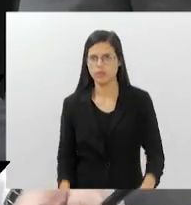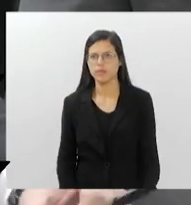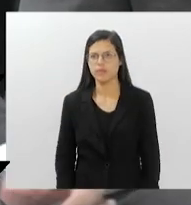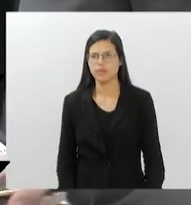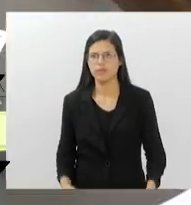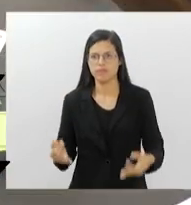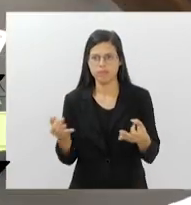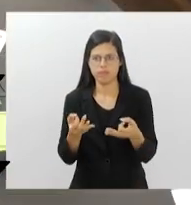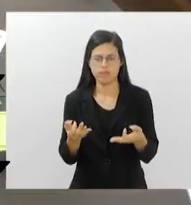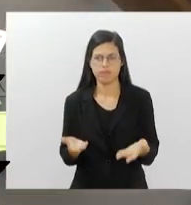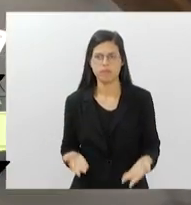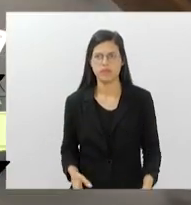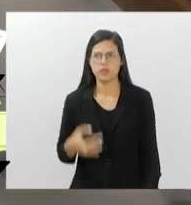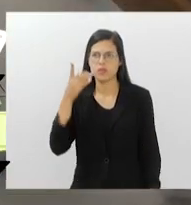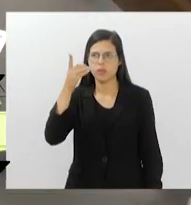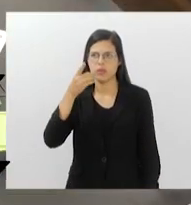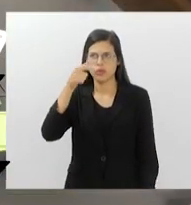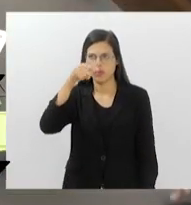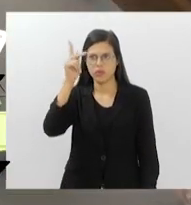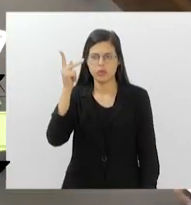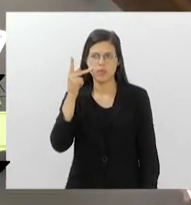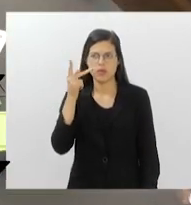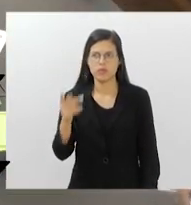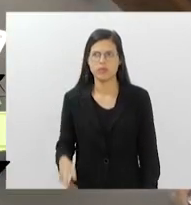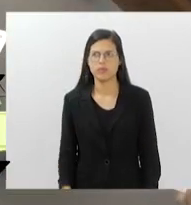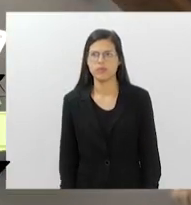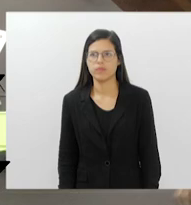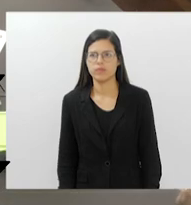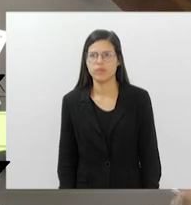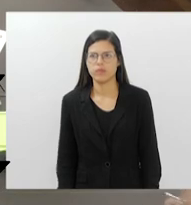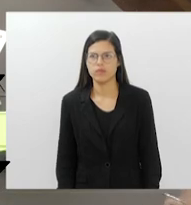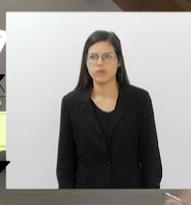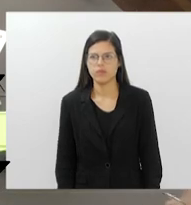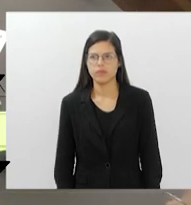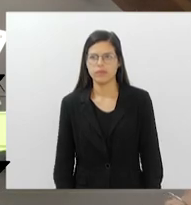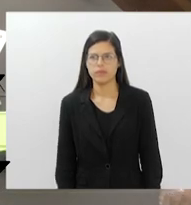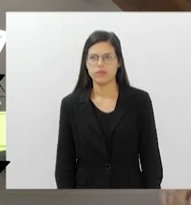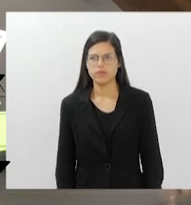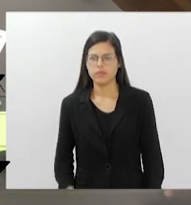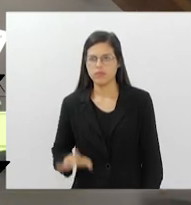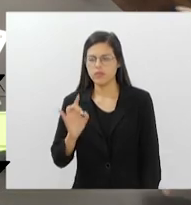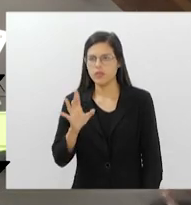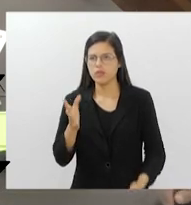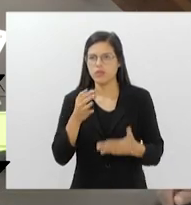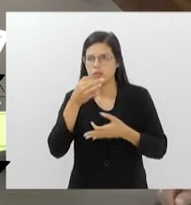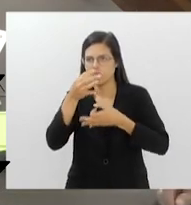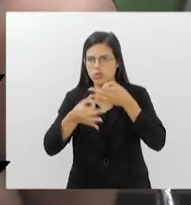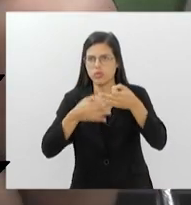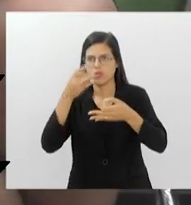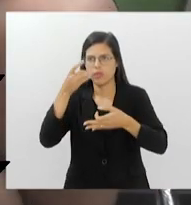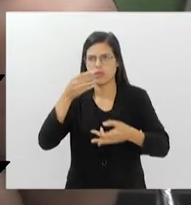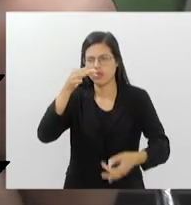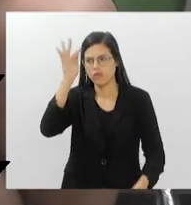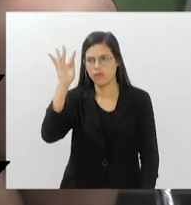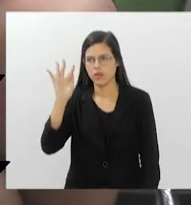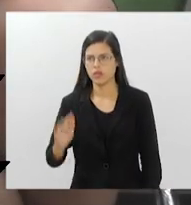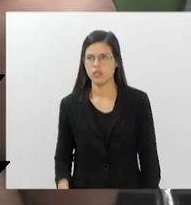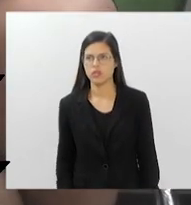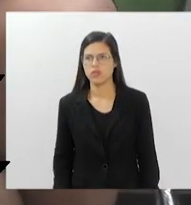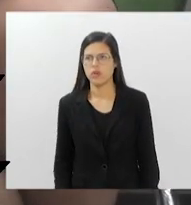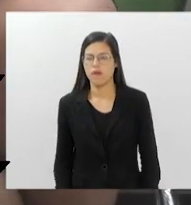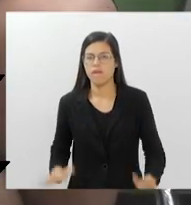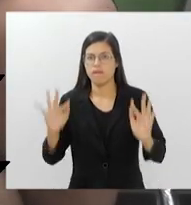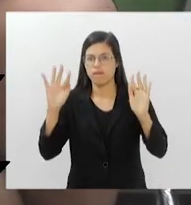perfeito Presidente Deputado Luis Paulo S queria dar uma sugestão Deputado Fred Olha só